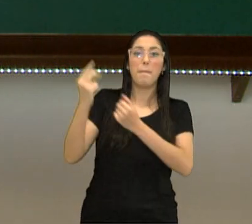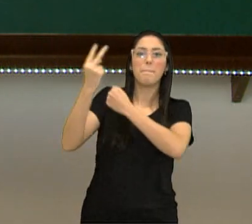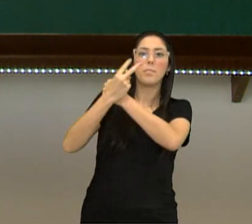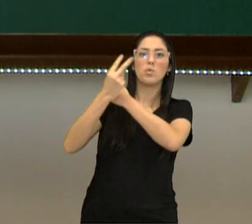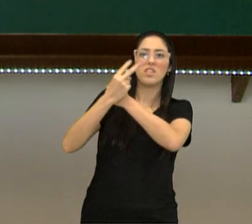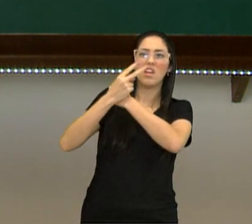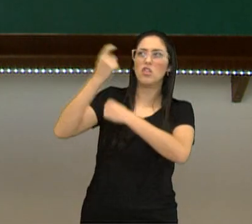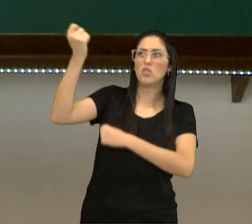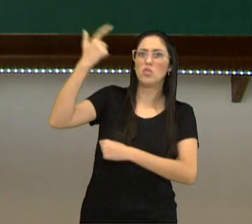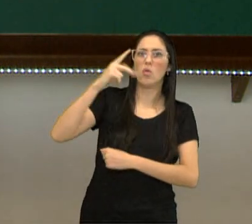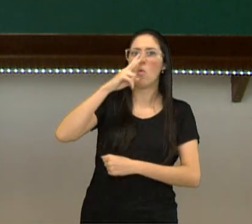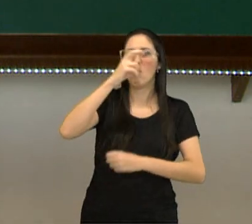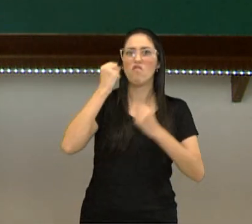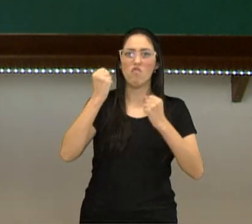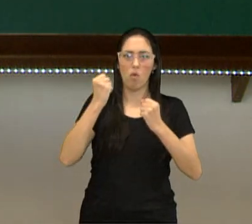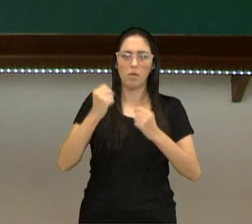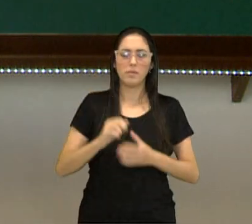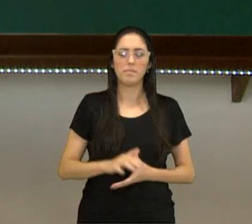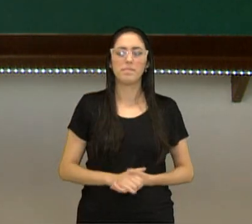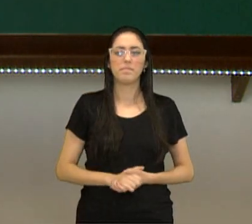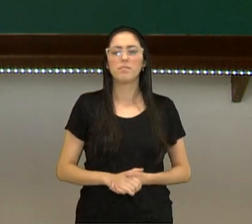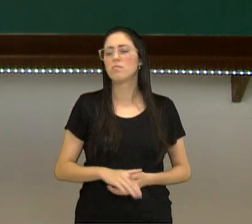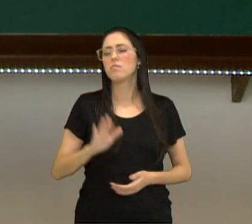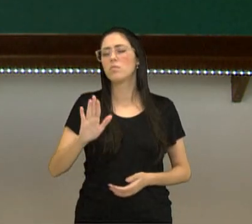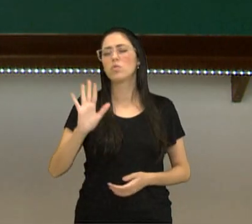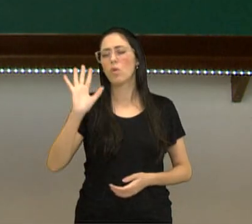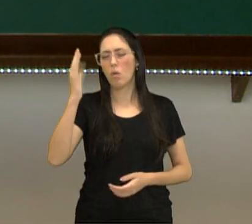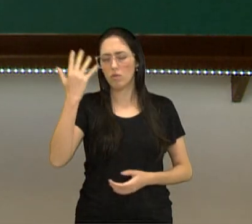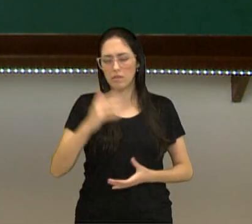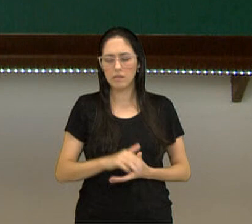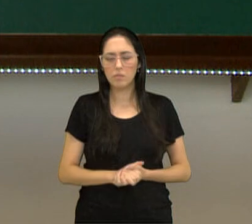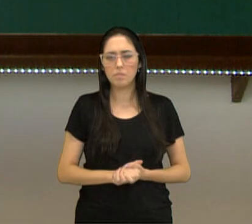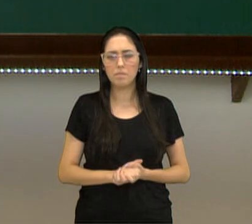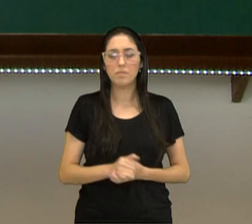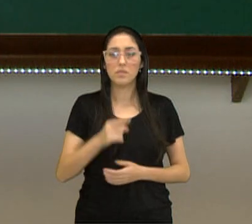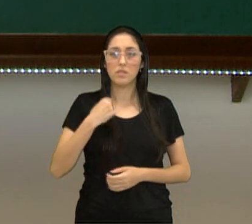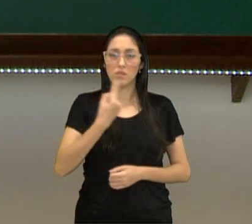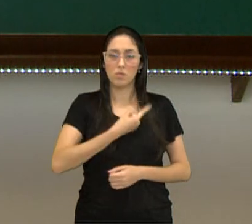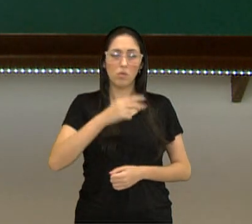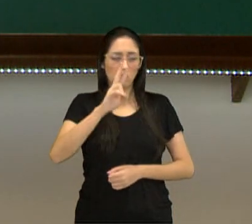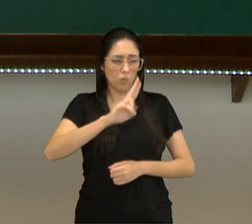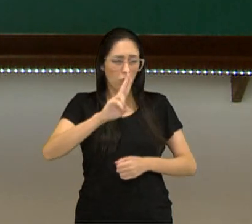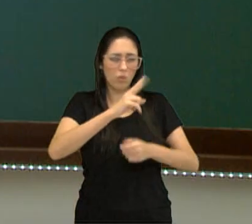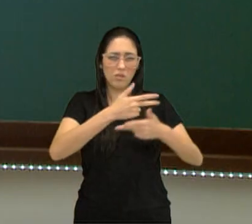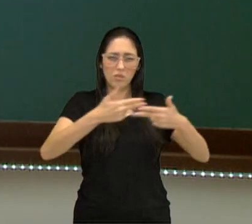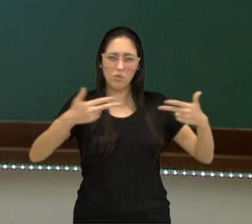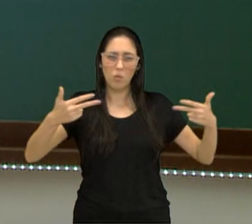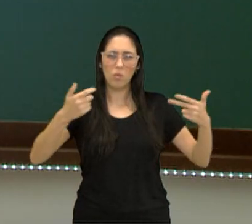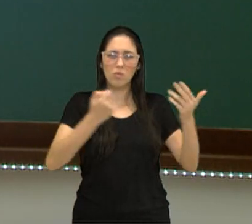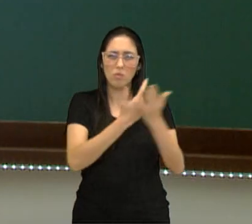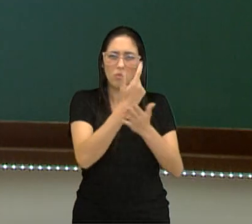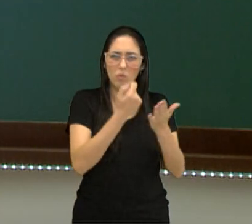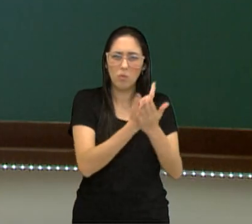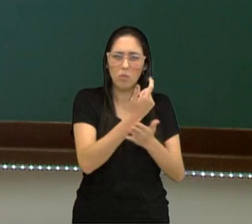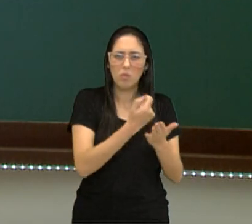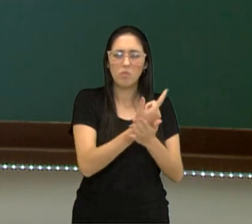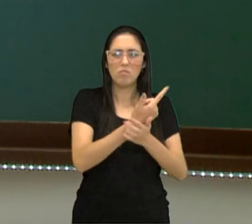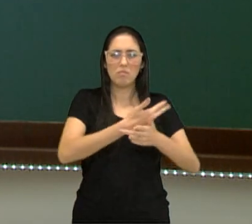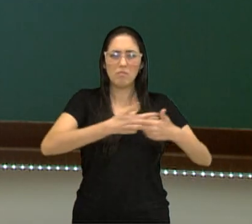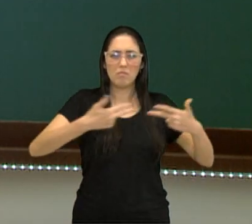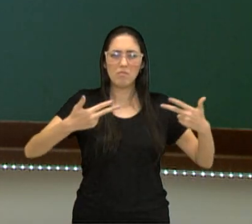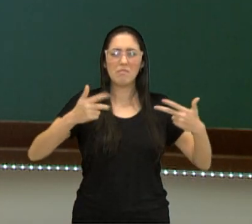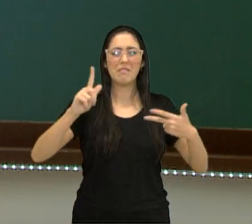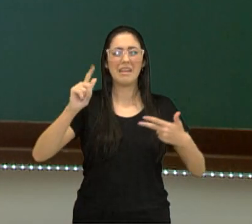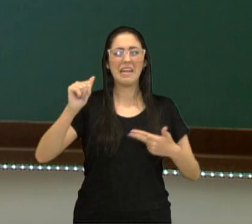é nociva. Mas o que aconteceu? O nosso uso de determinados produtos ou a emissão de determinados gases